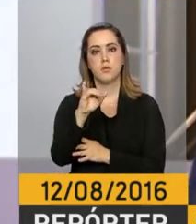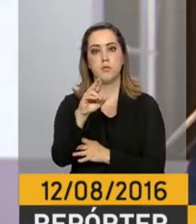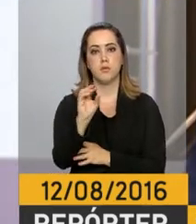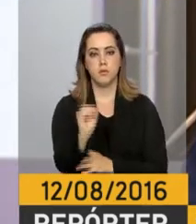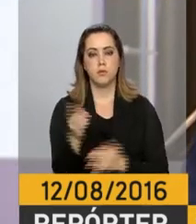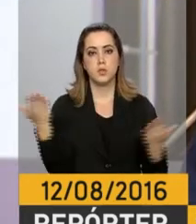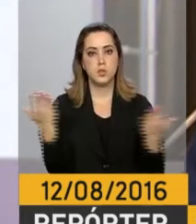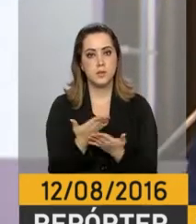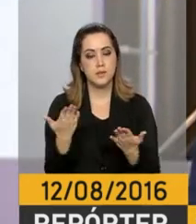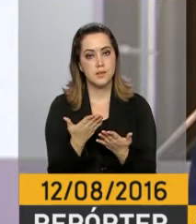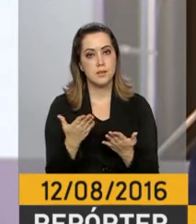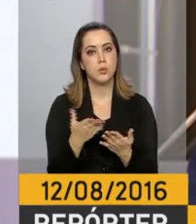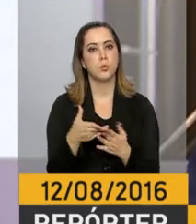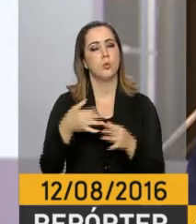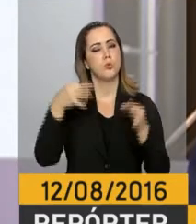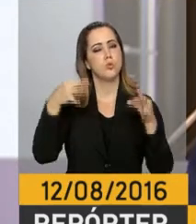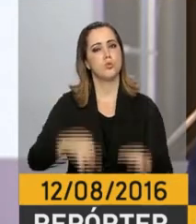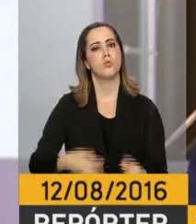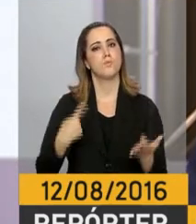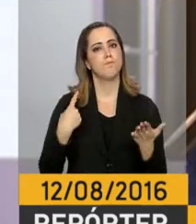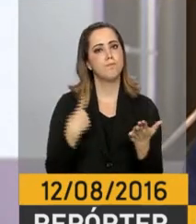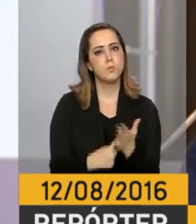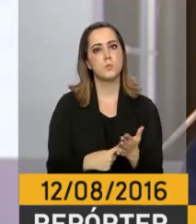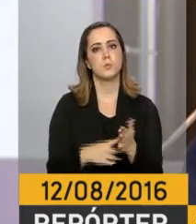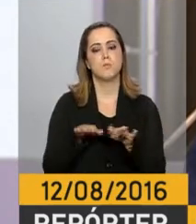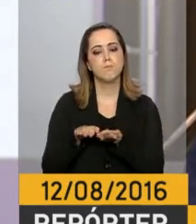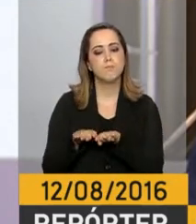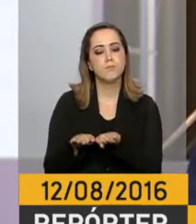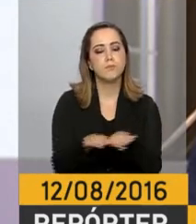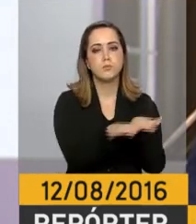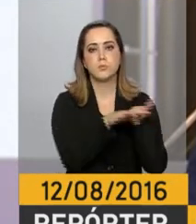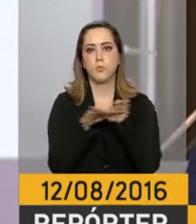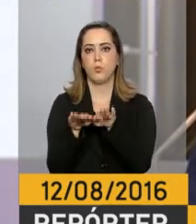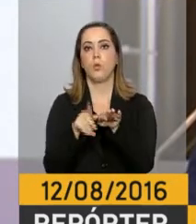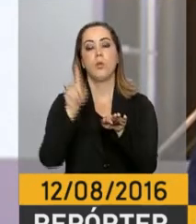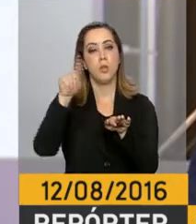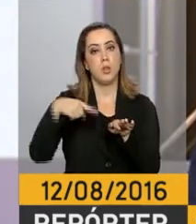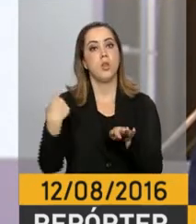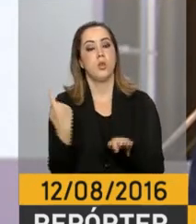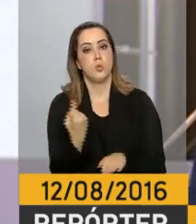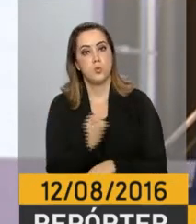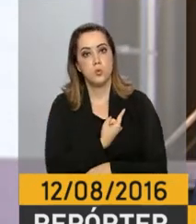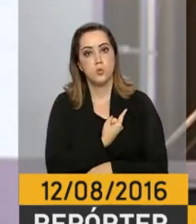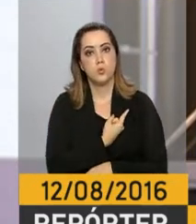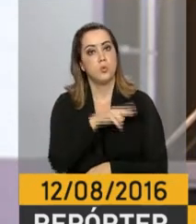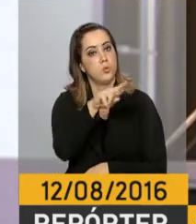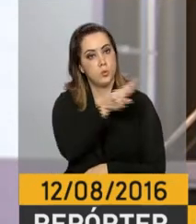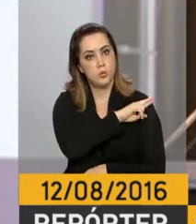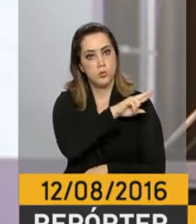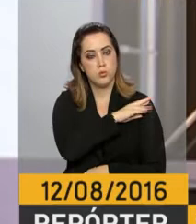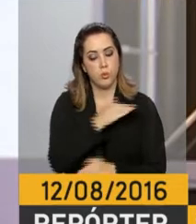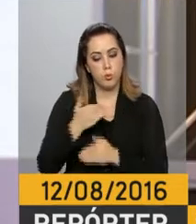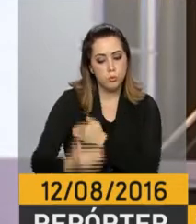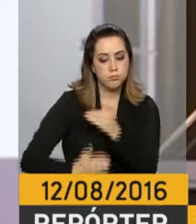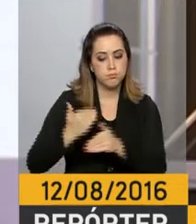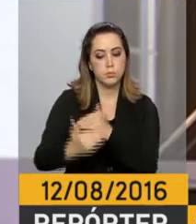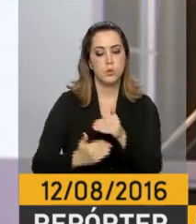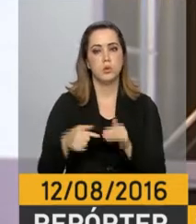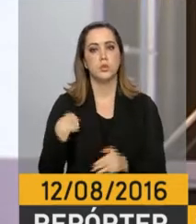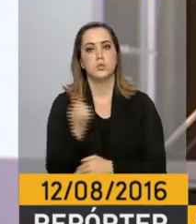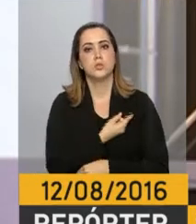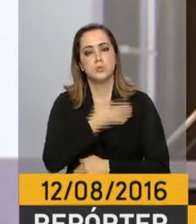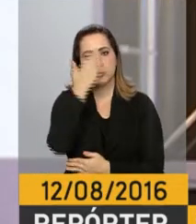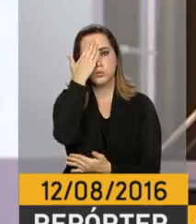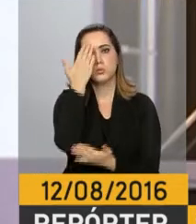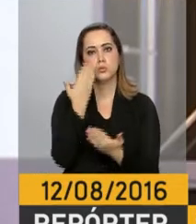e resiliente a choques. É nosso papel mantê-lo assim. Dessa forma, acreditamos que